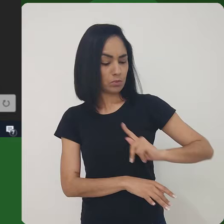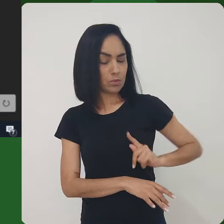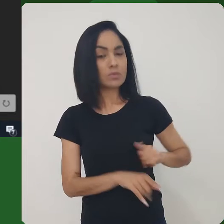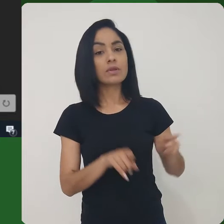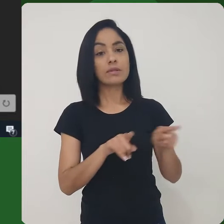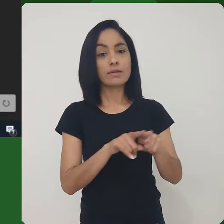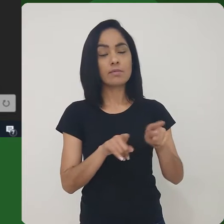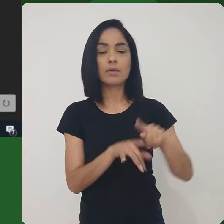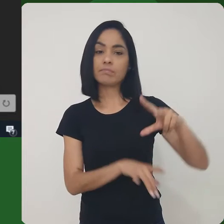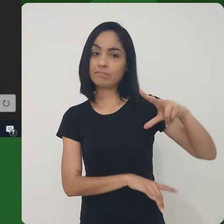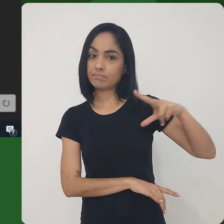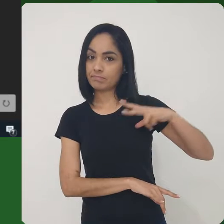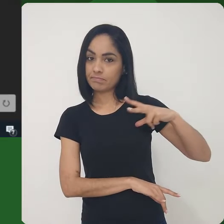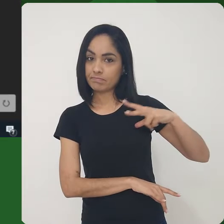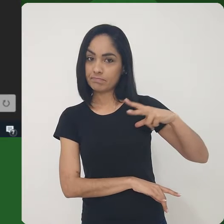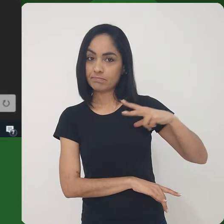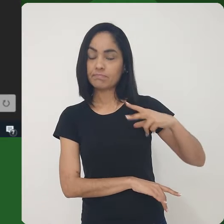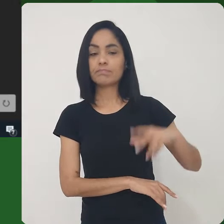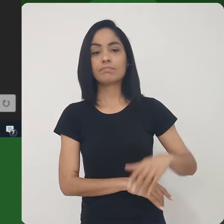como privadas.